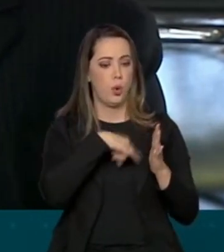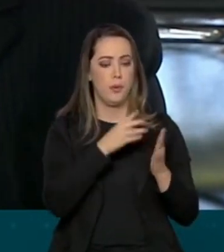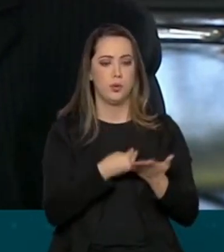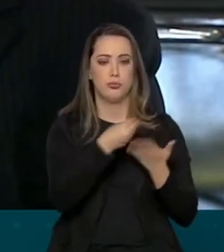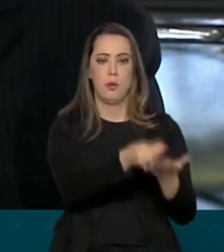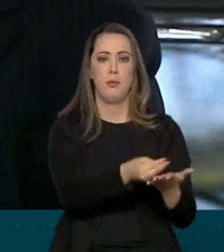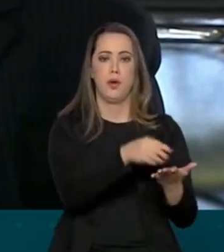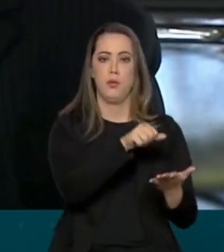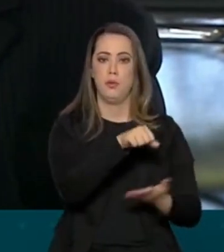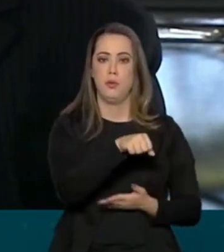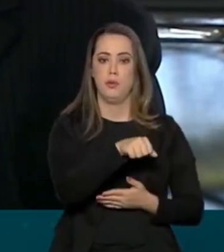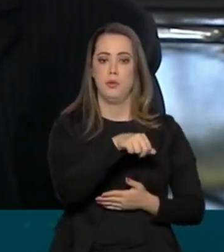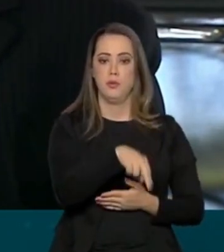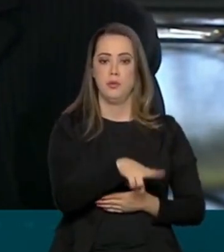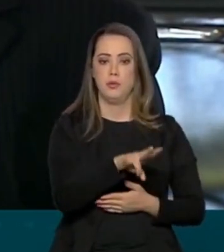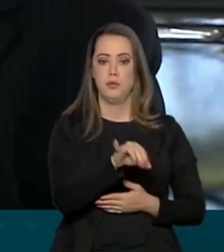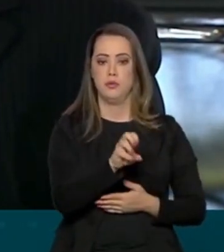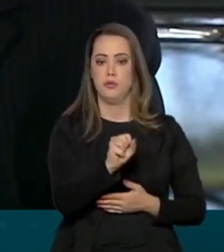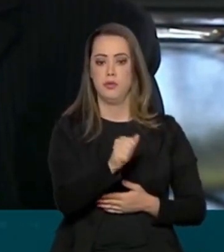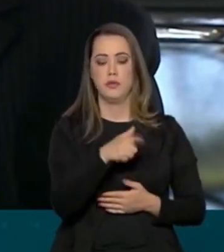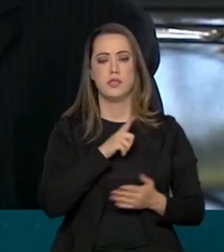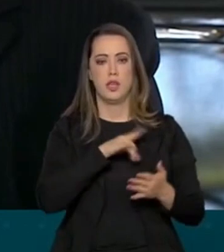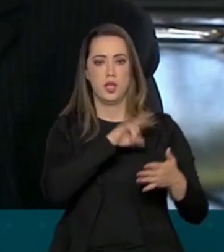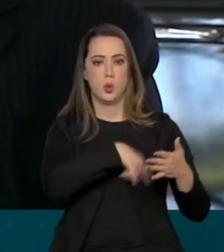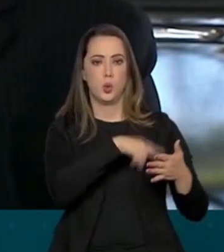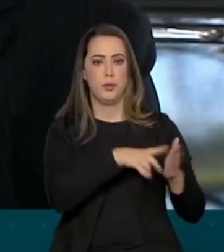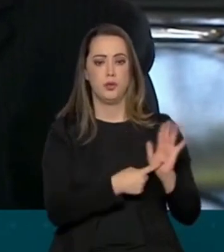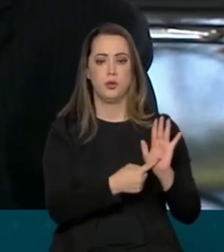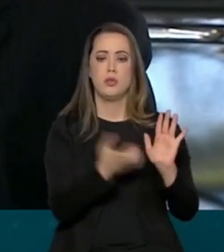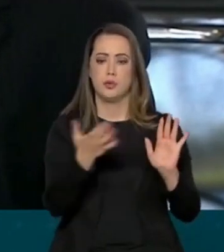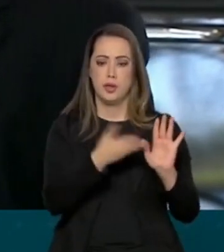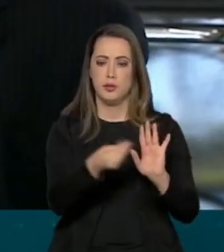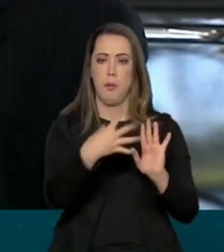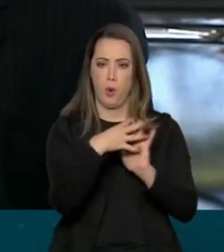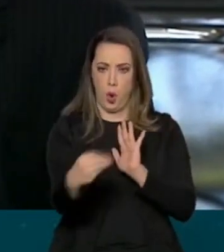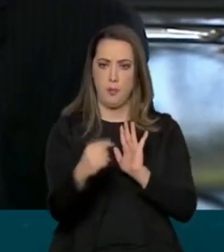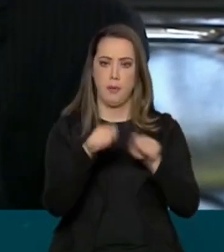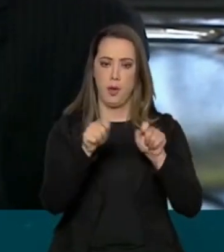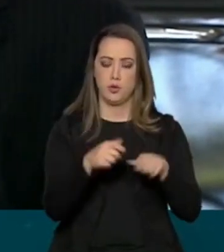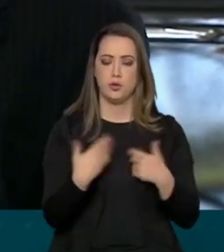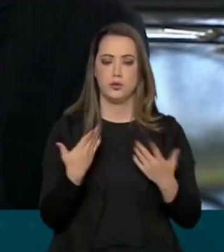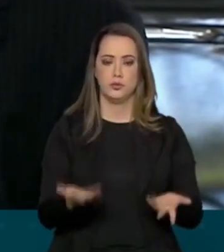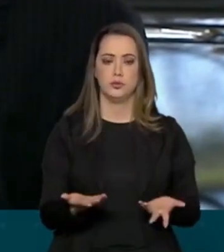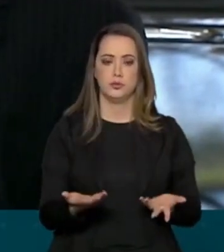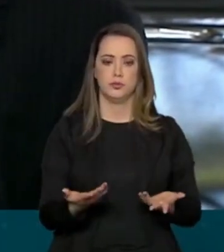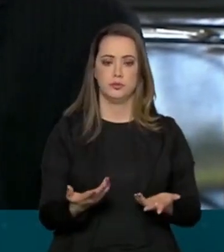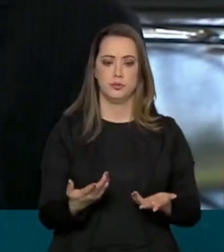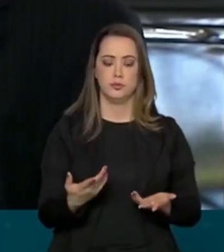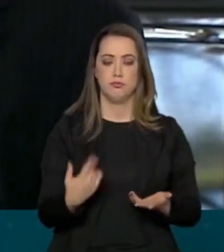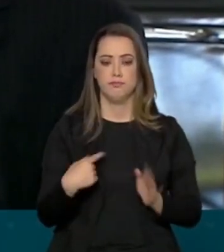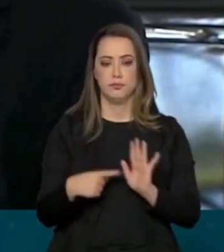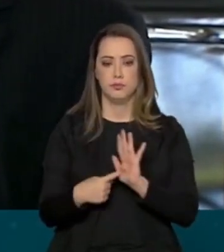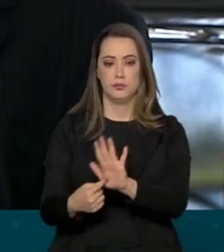já registrado, tem até aqui o protocolo, depois se alguém quiser aqui eu posso dar uma cópia, né? Então o protocolo está